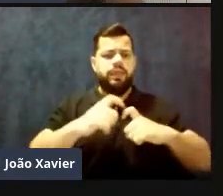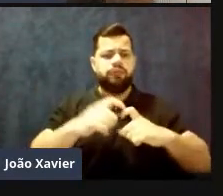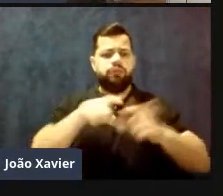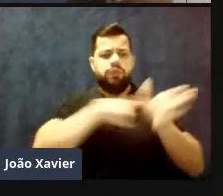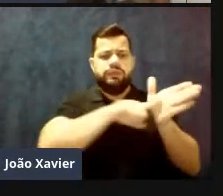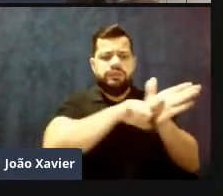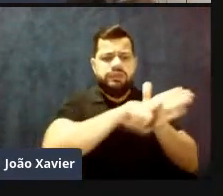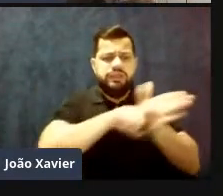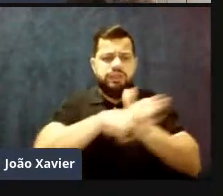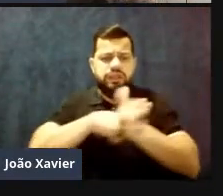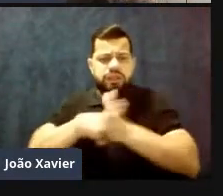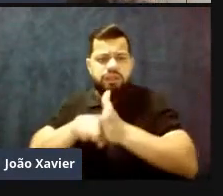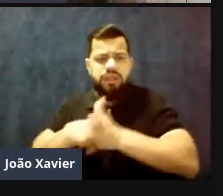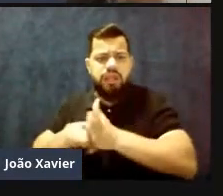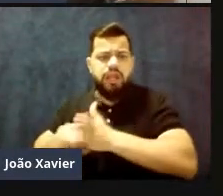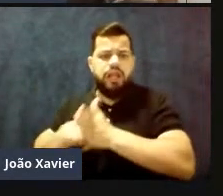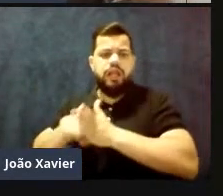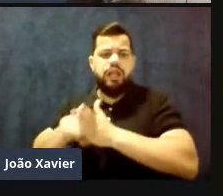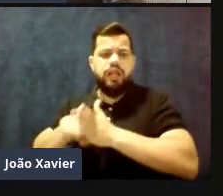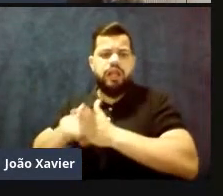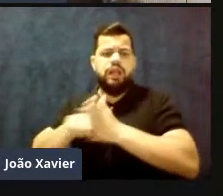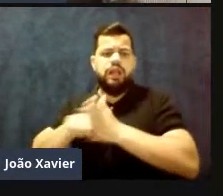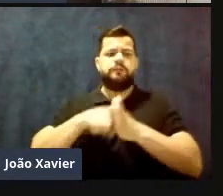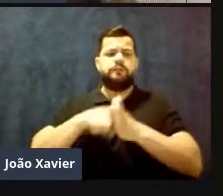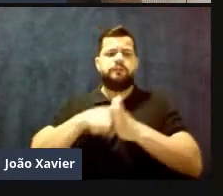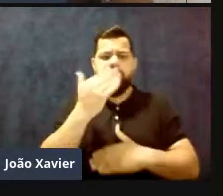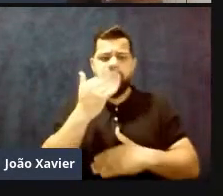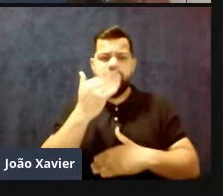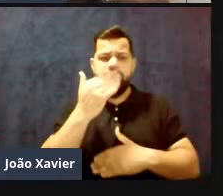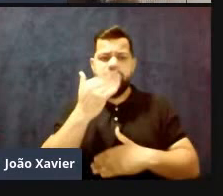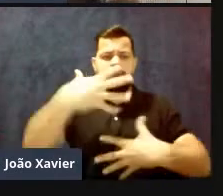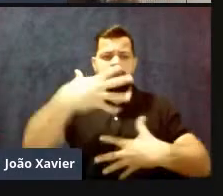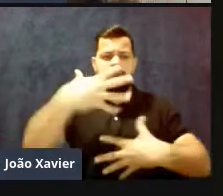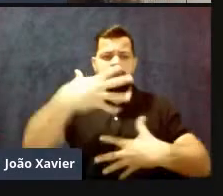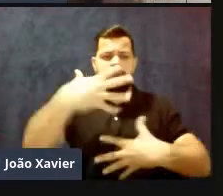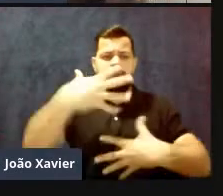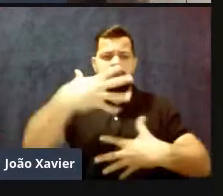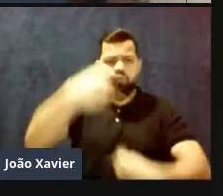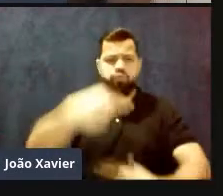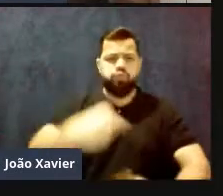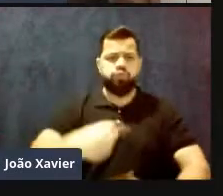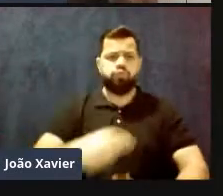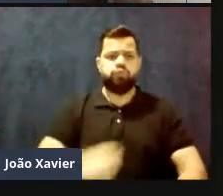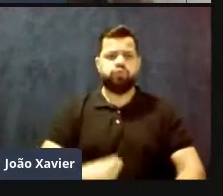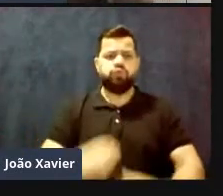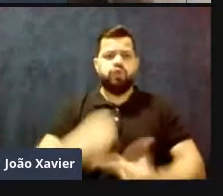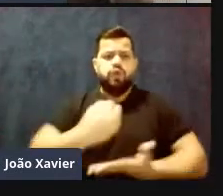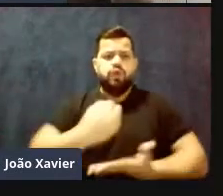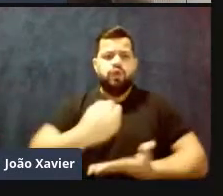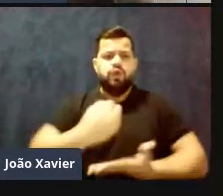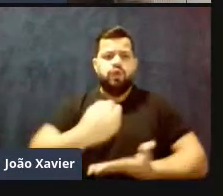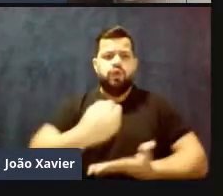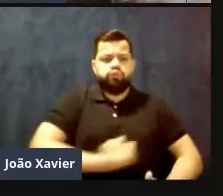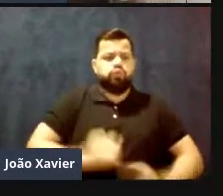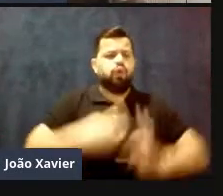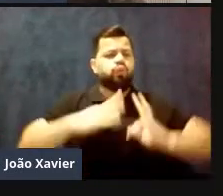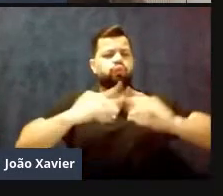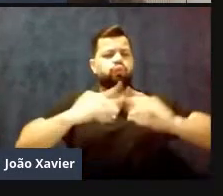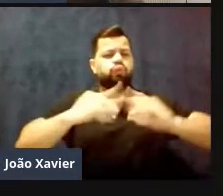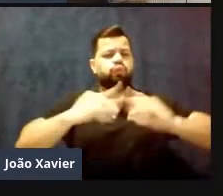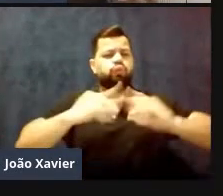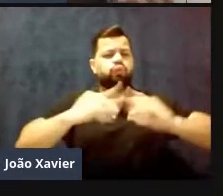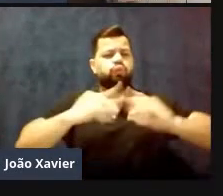imagem, de alimentação, de raio-x, de aparelhos de ultrassom e uma série de outras questões, principalmente